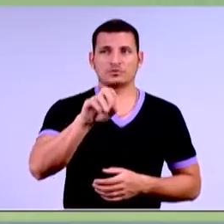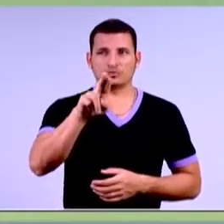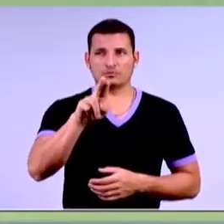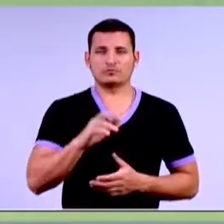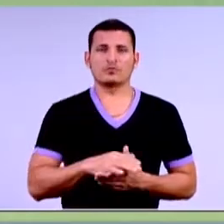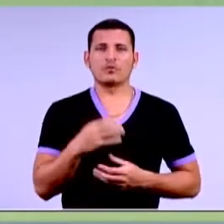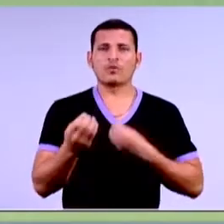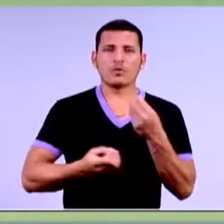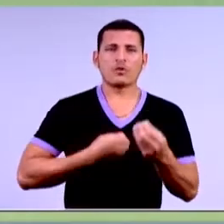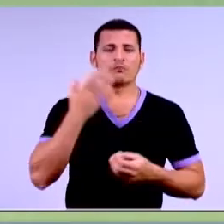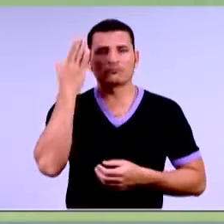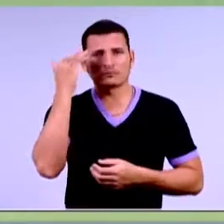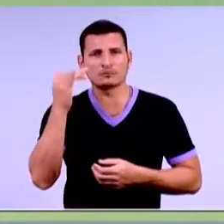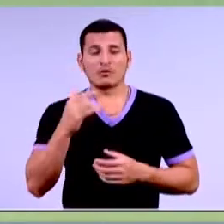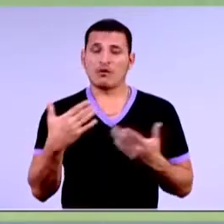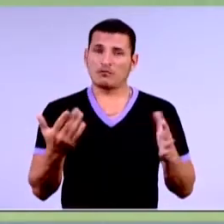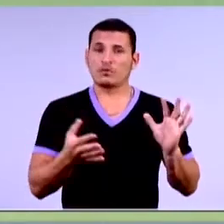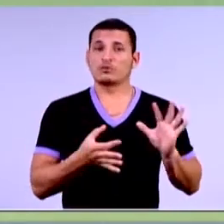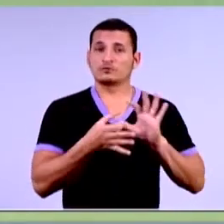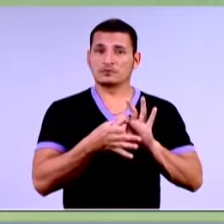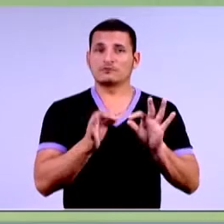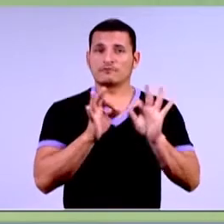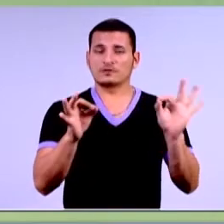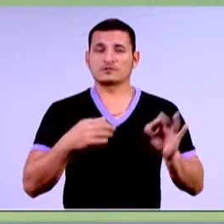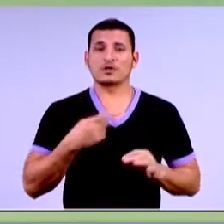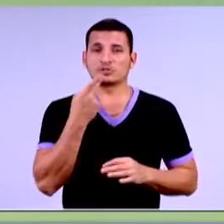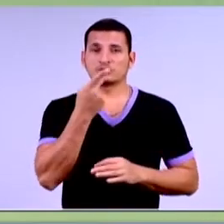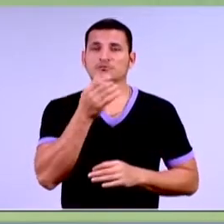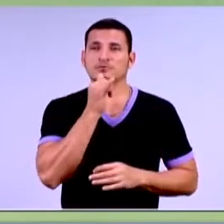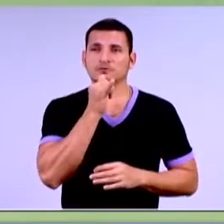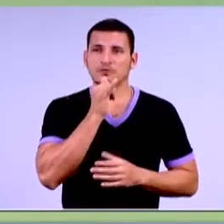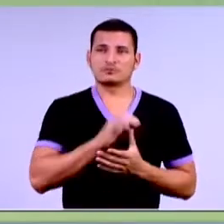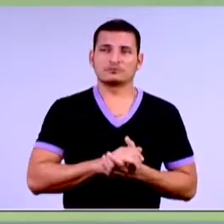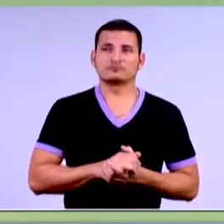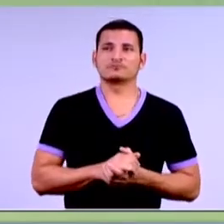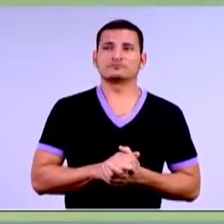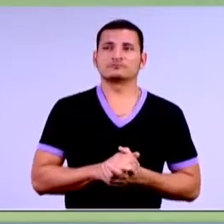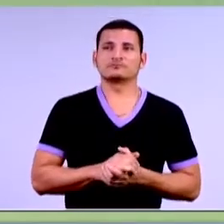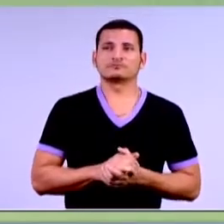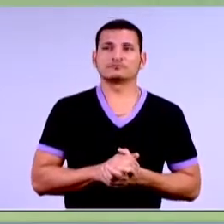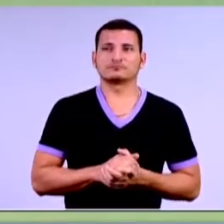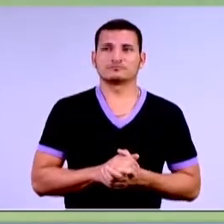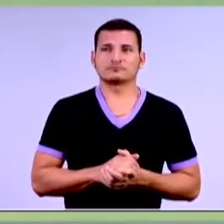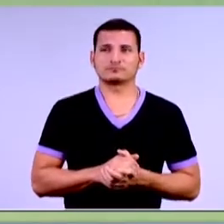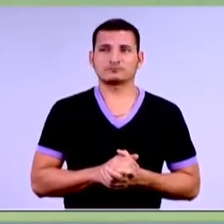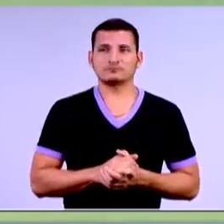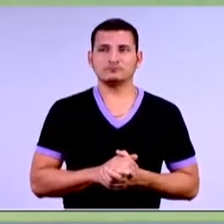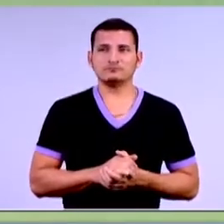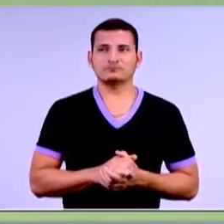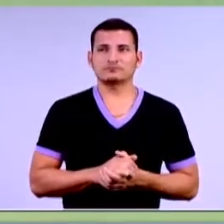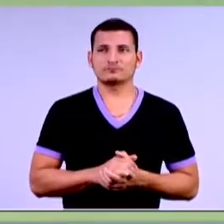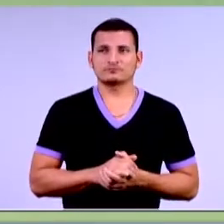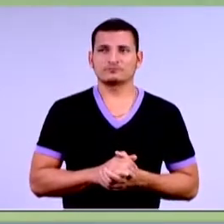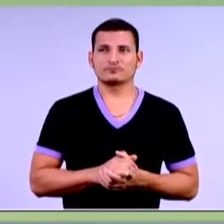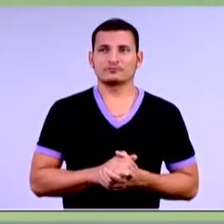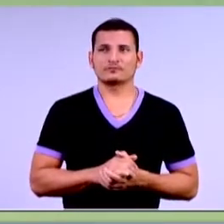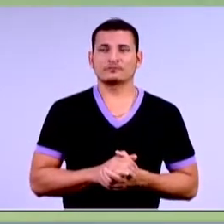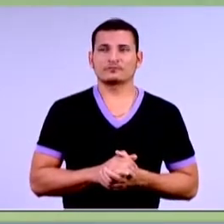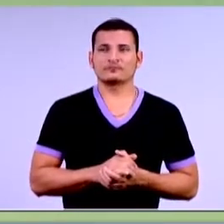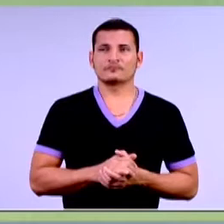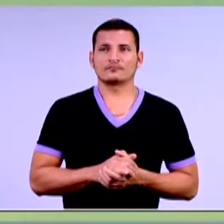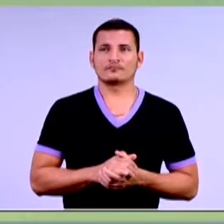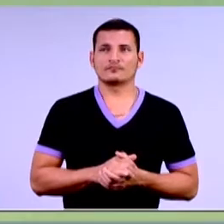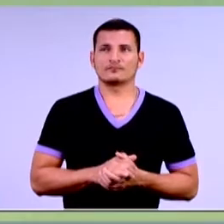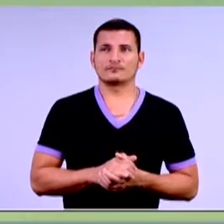contexto da frase se eu digo por exemplo eo ar mais tildan e lógico que vai ser você